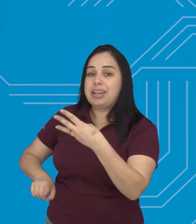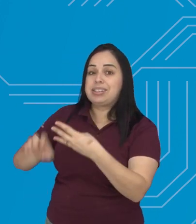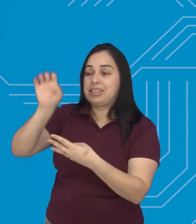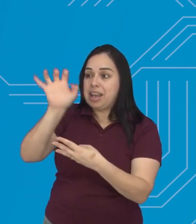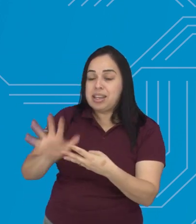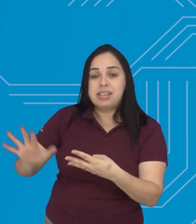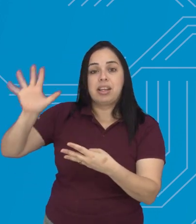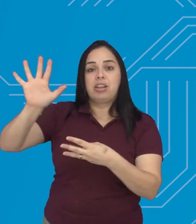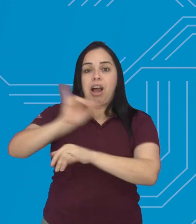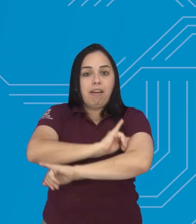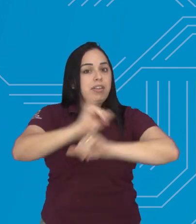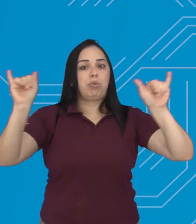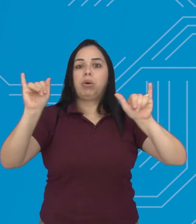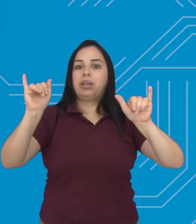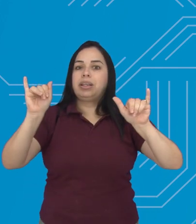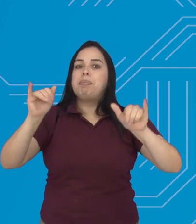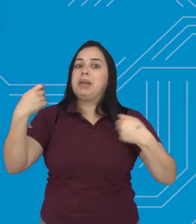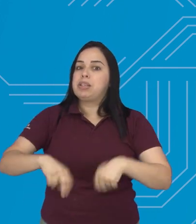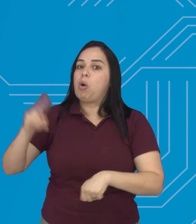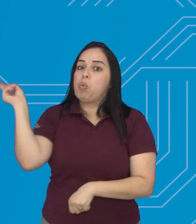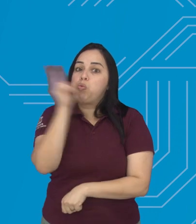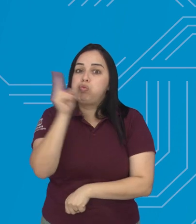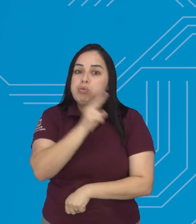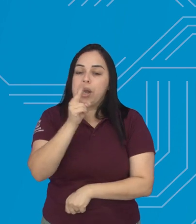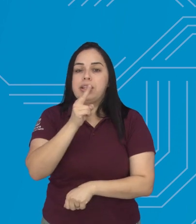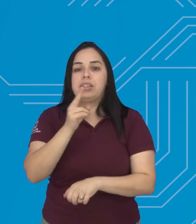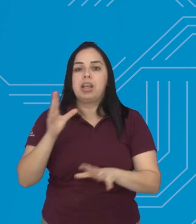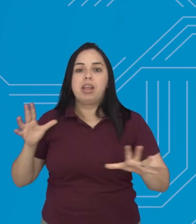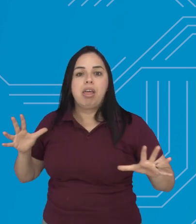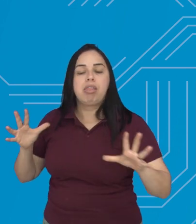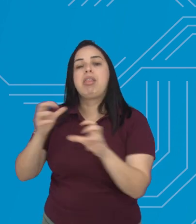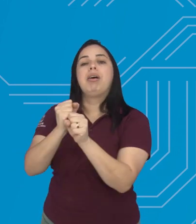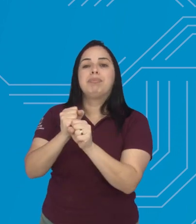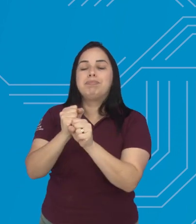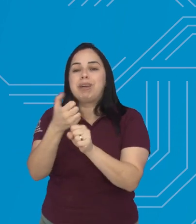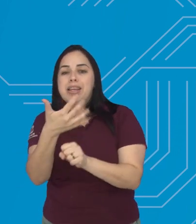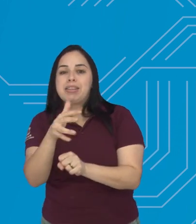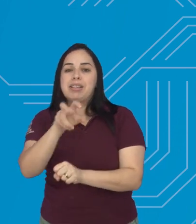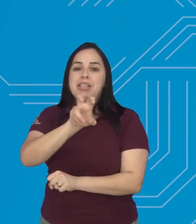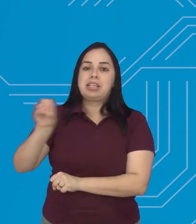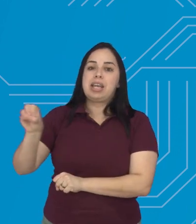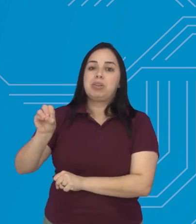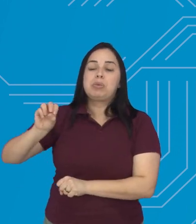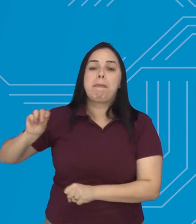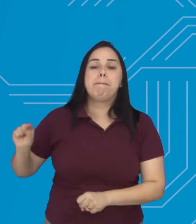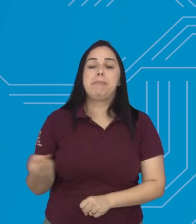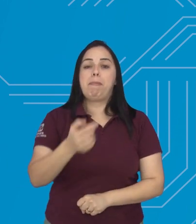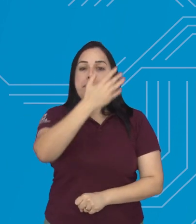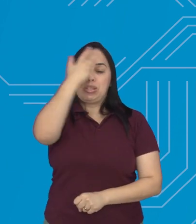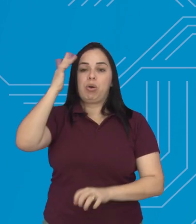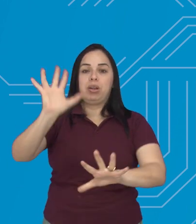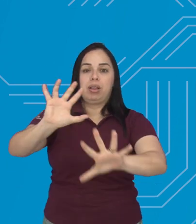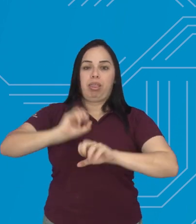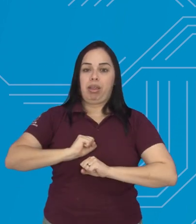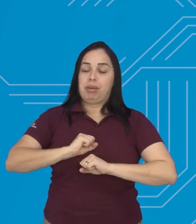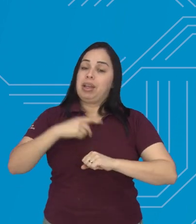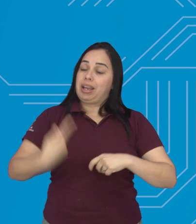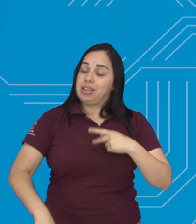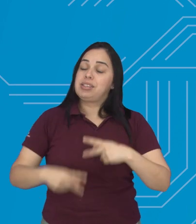Então, esse é um ponto importante, né? Outras questões também, é lógico, para aqueles que